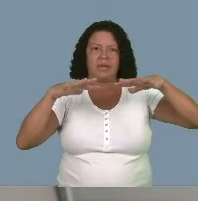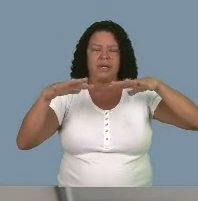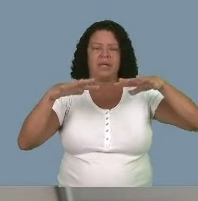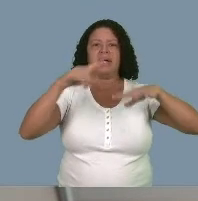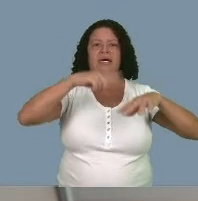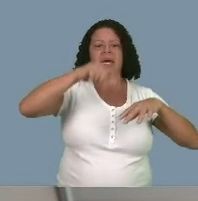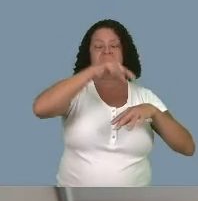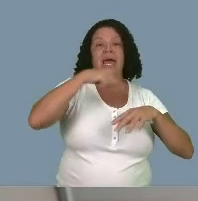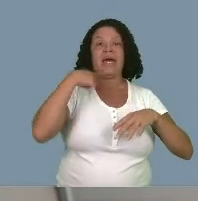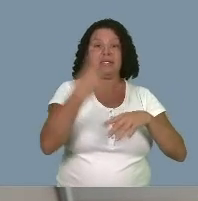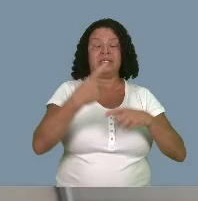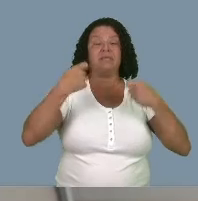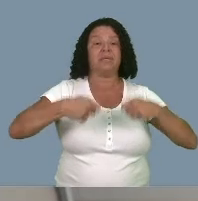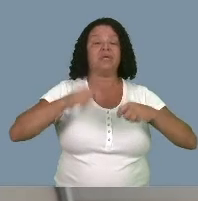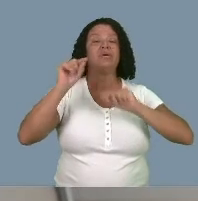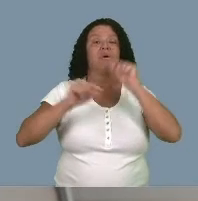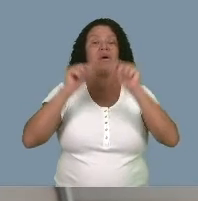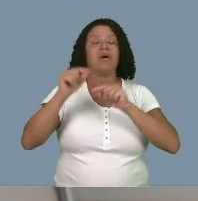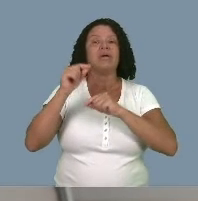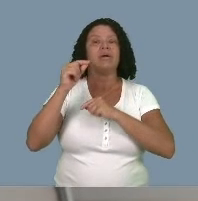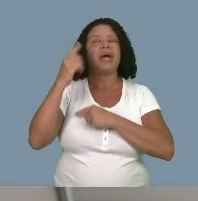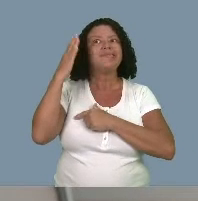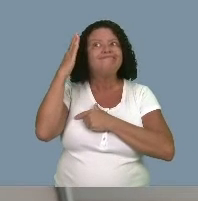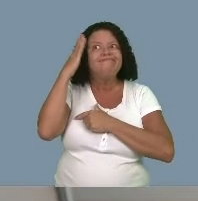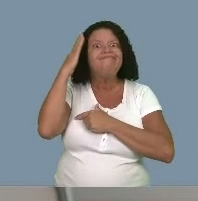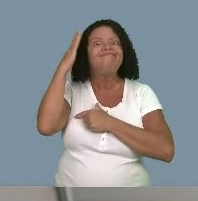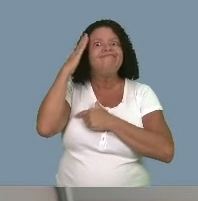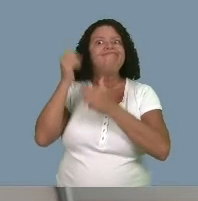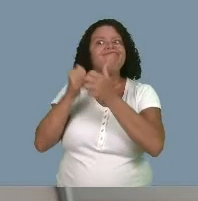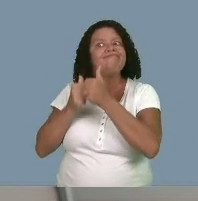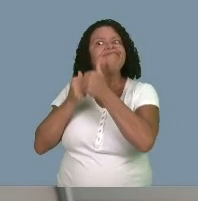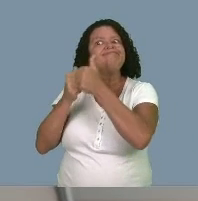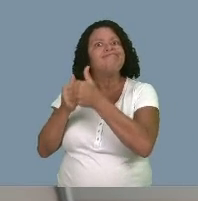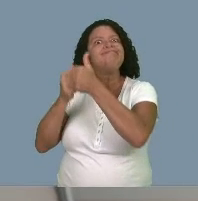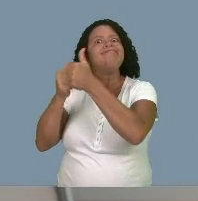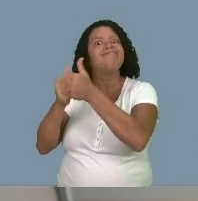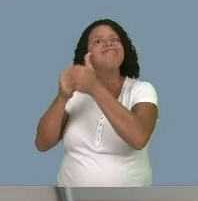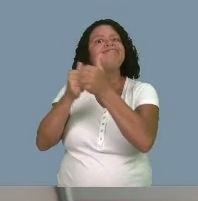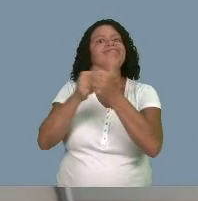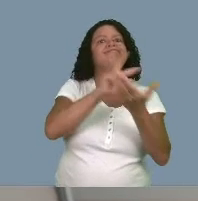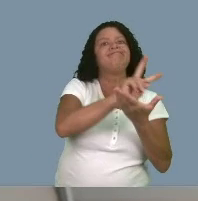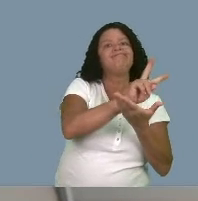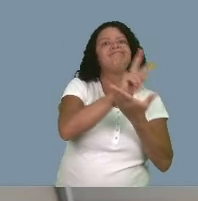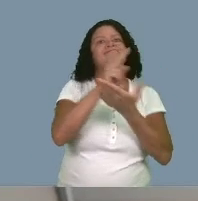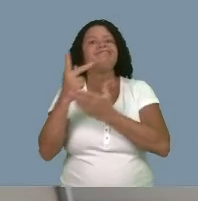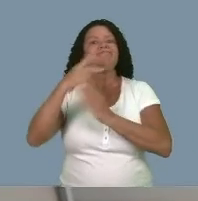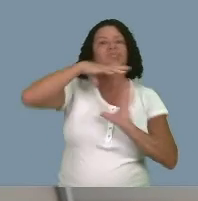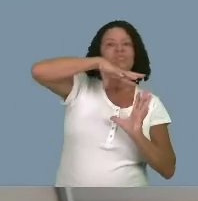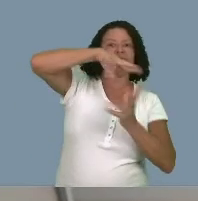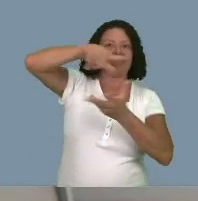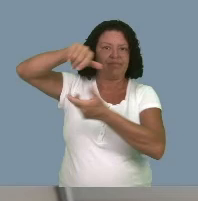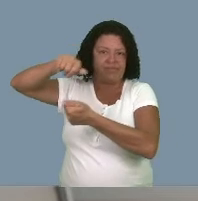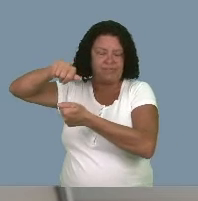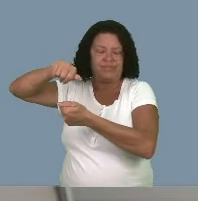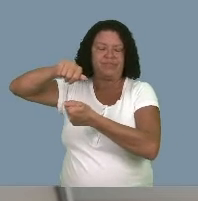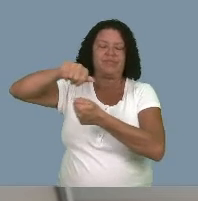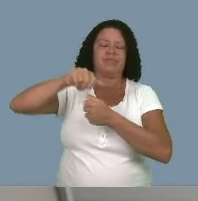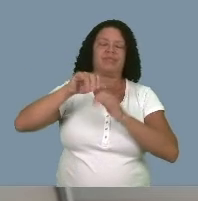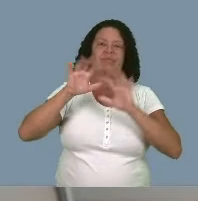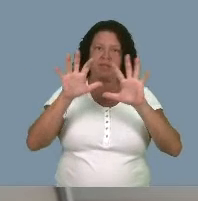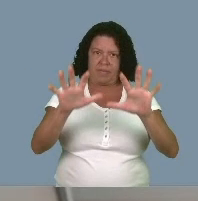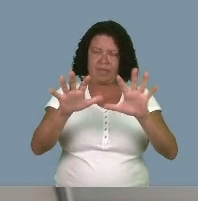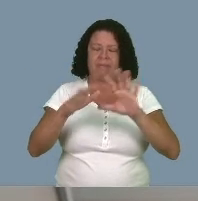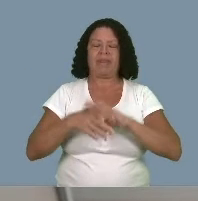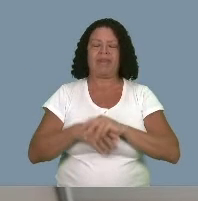gente precisa amadurecer para acompanhar essa transição planetária. Mas vamos seguir